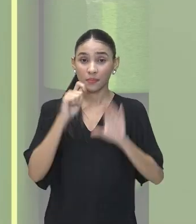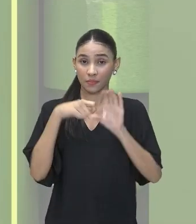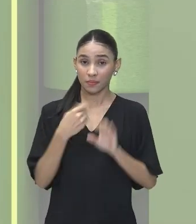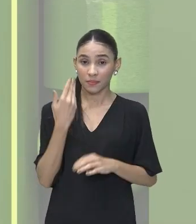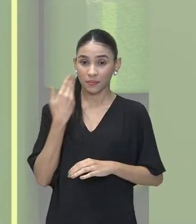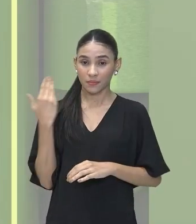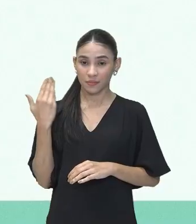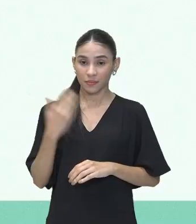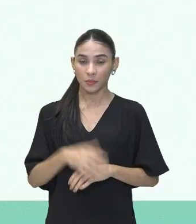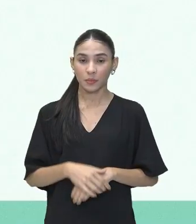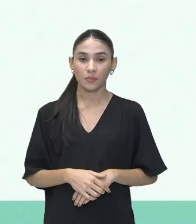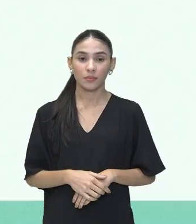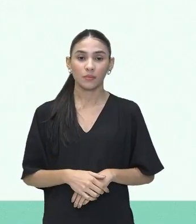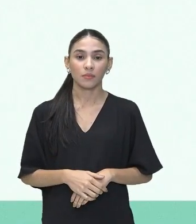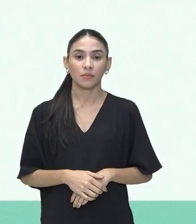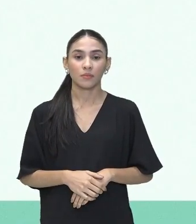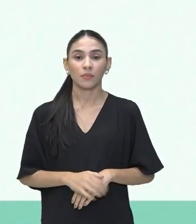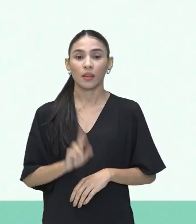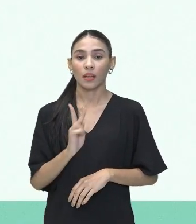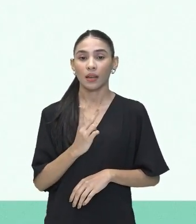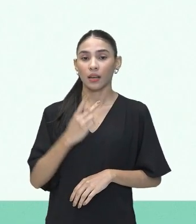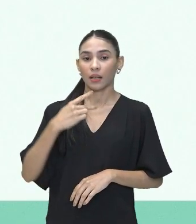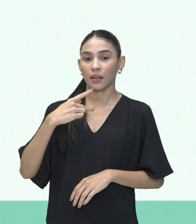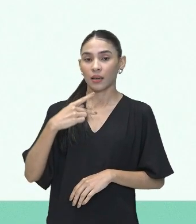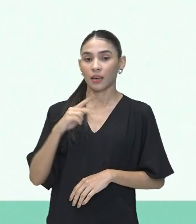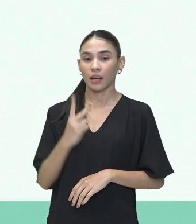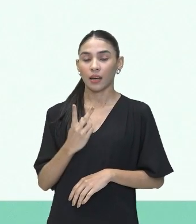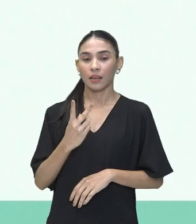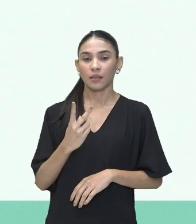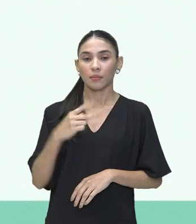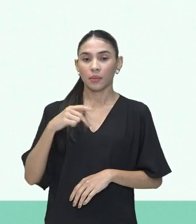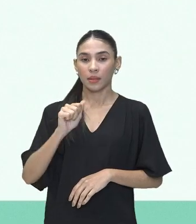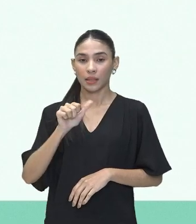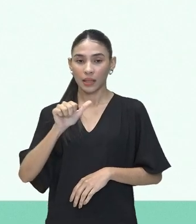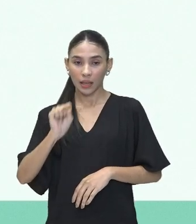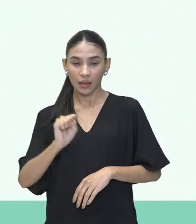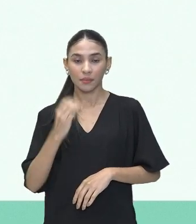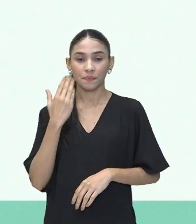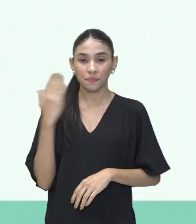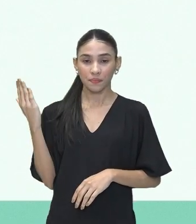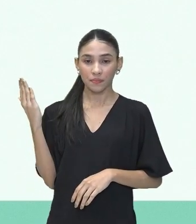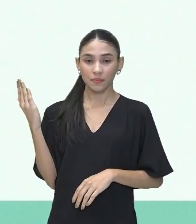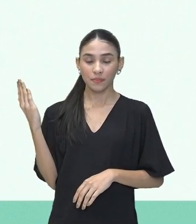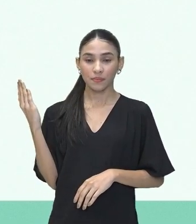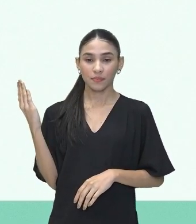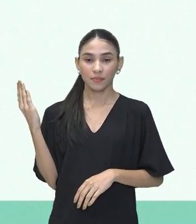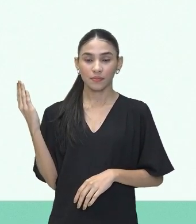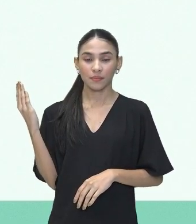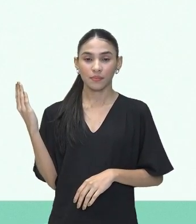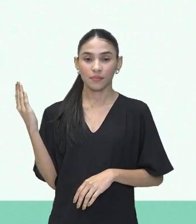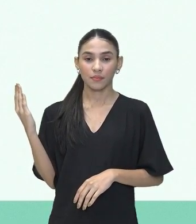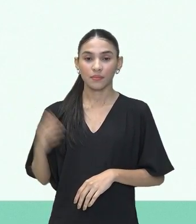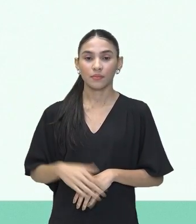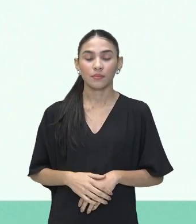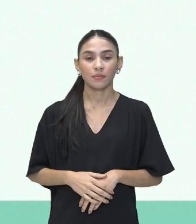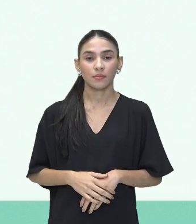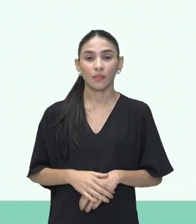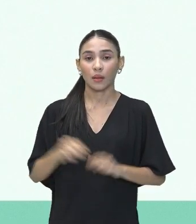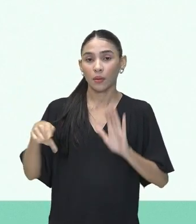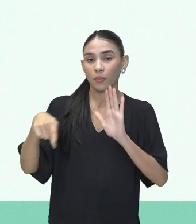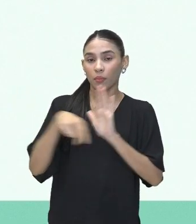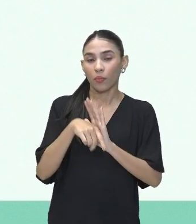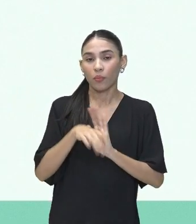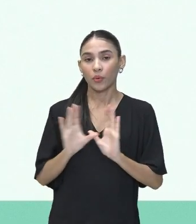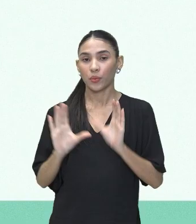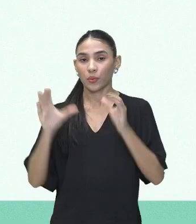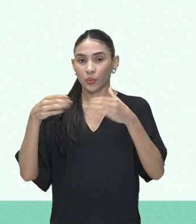vídeo. Os HPAs, hidrocarbonetos policíclicos aromáticos, pertencem a uma